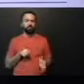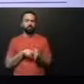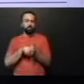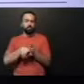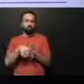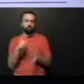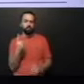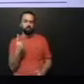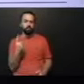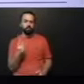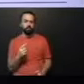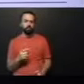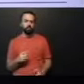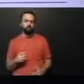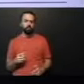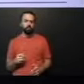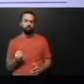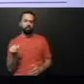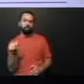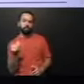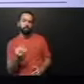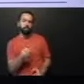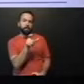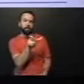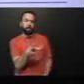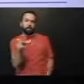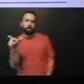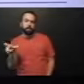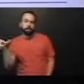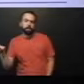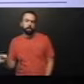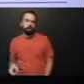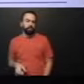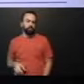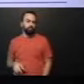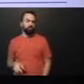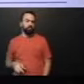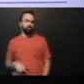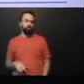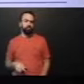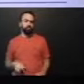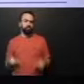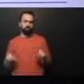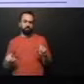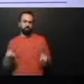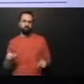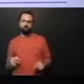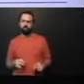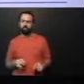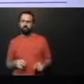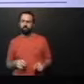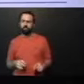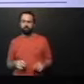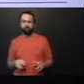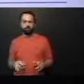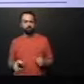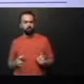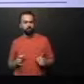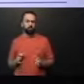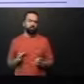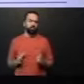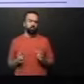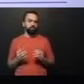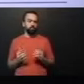1. Quantas personagens participam da conversa no texto Diálogo de Todo Dia? Deu para perceber